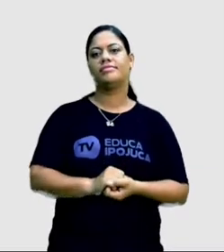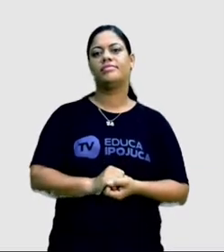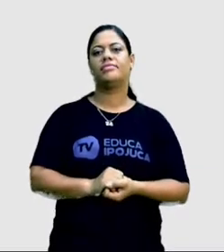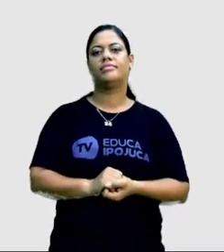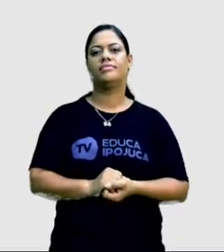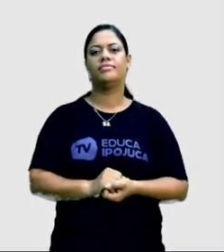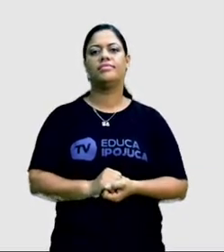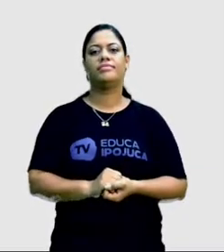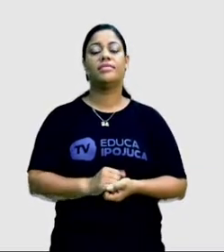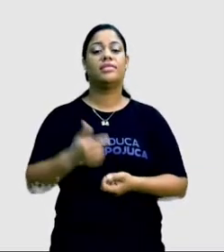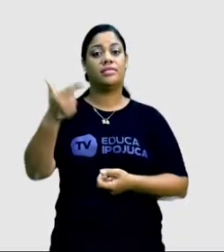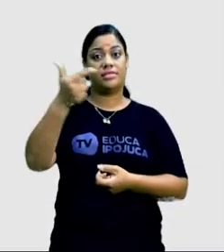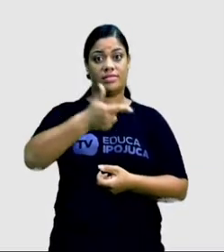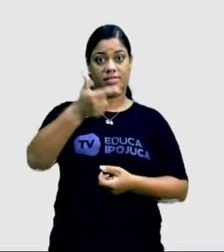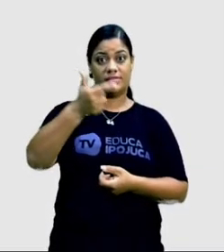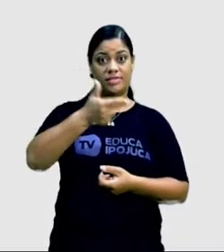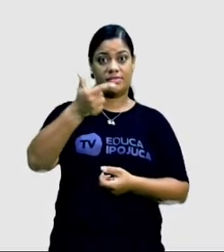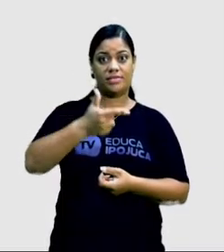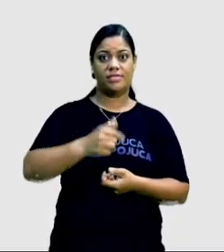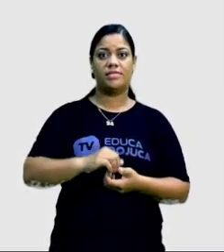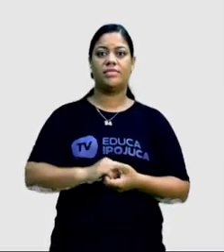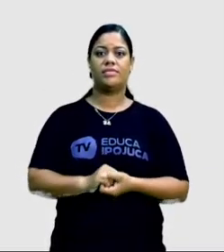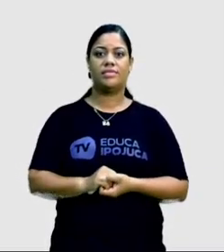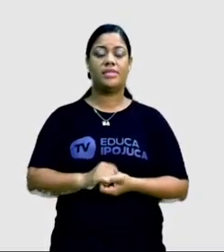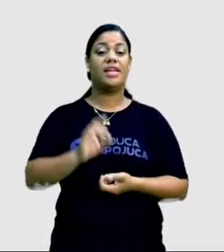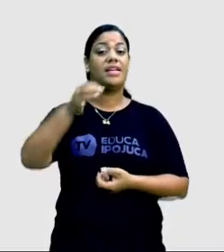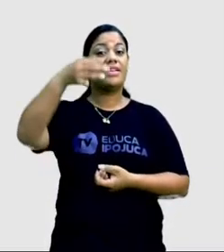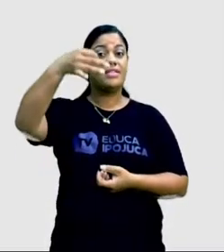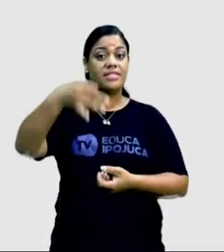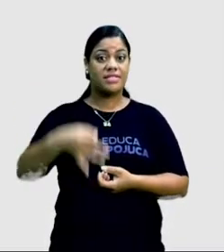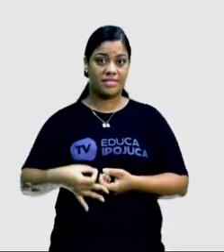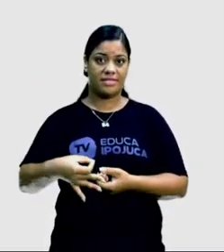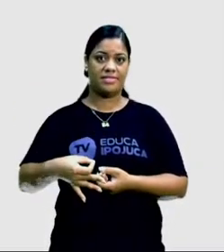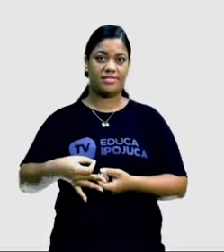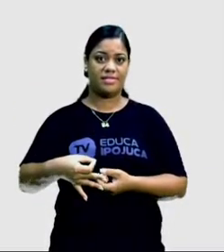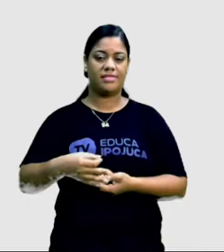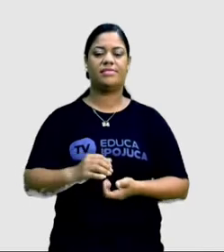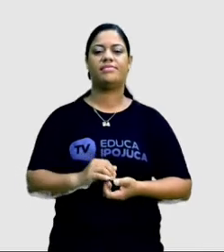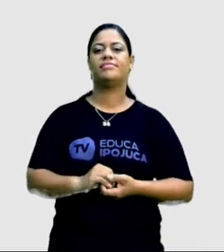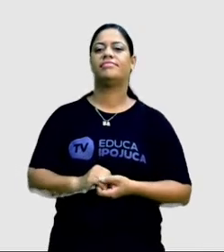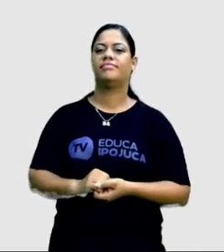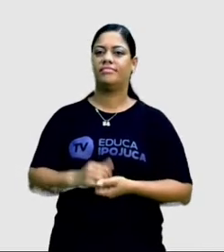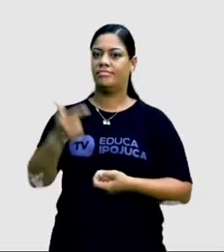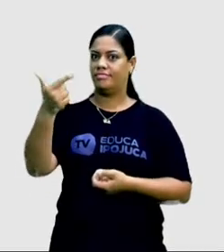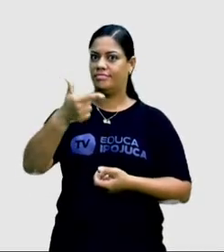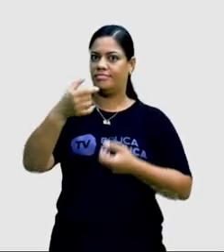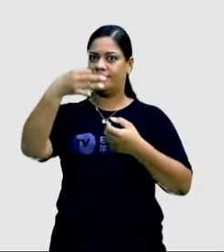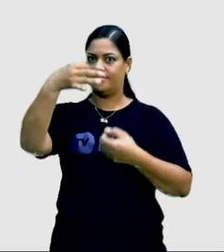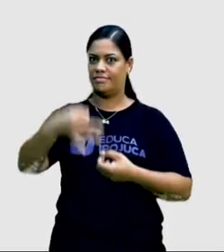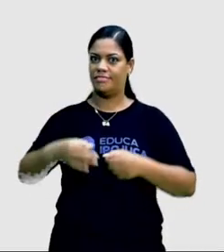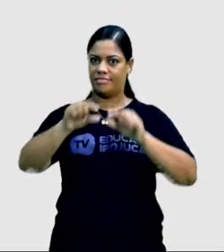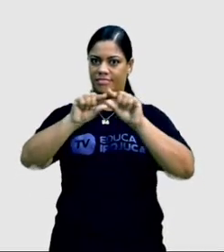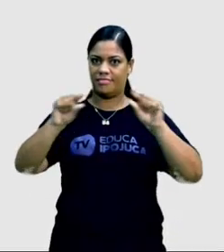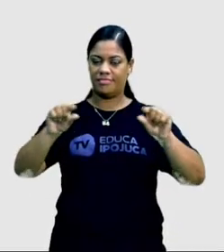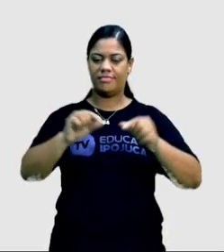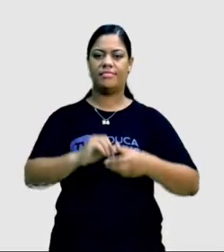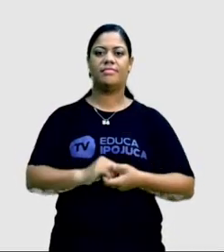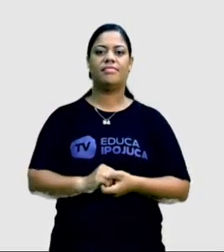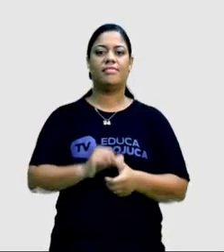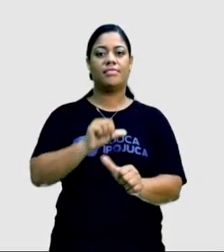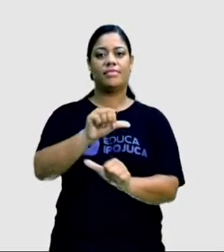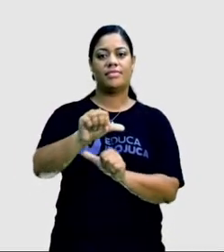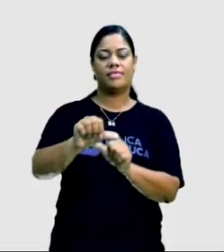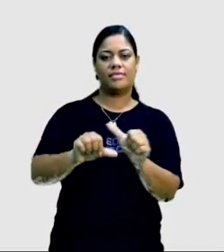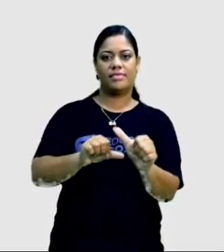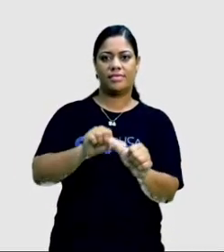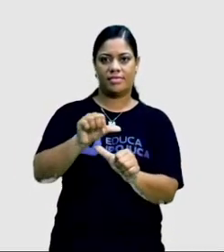possibilidade. Já na segunda, é certo que, eu estou dando certeza que você vai conseguir a vaga. Então, a mudança